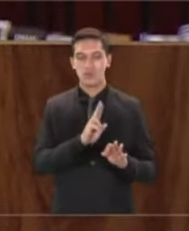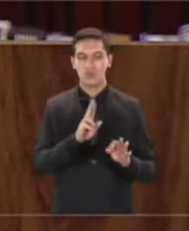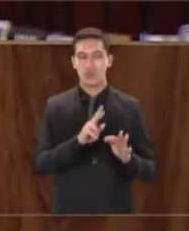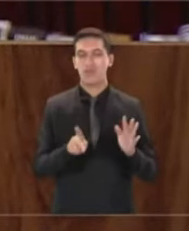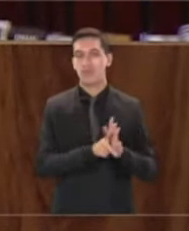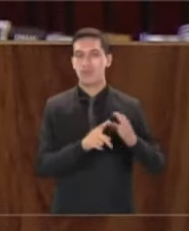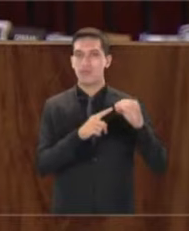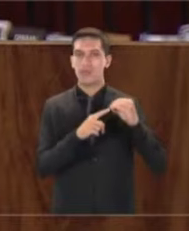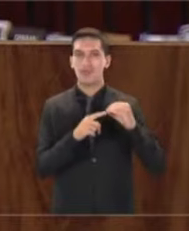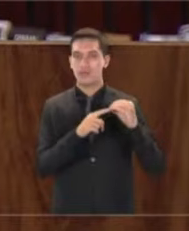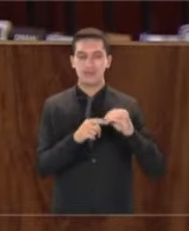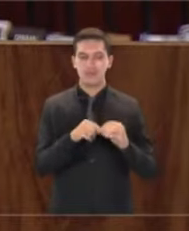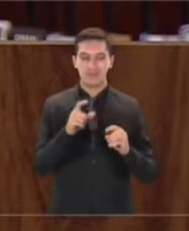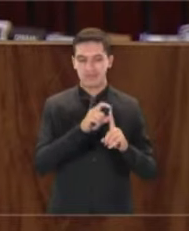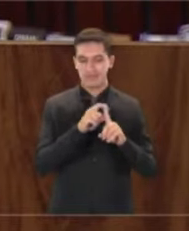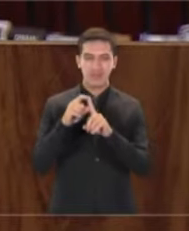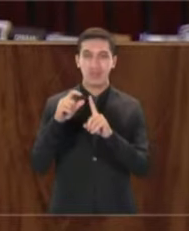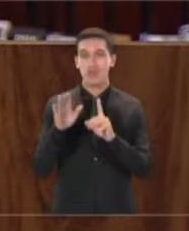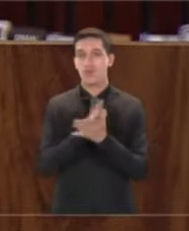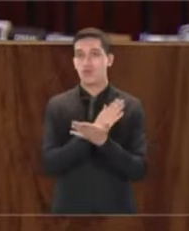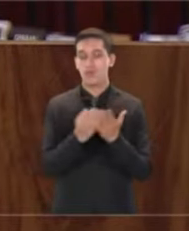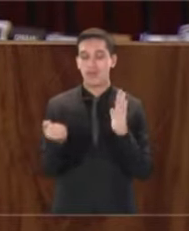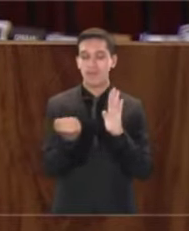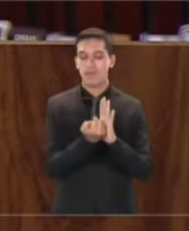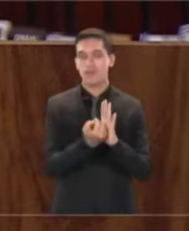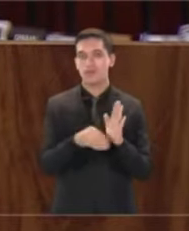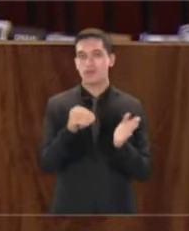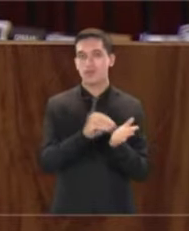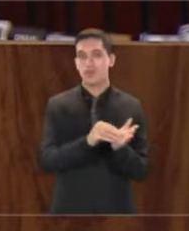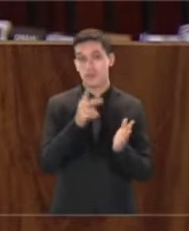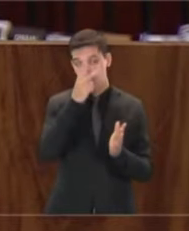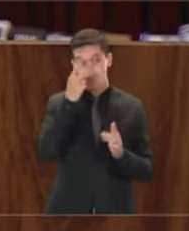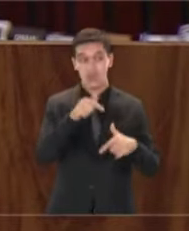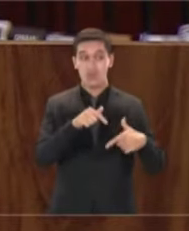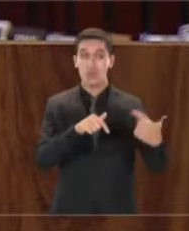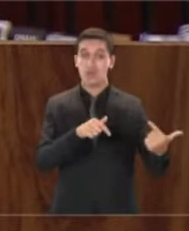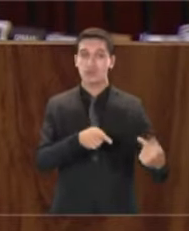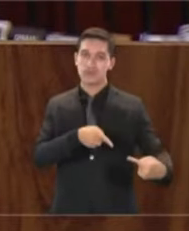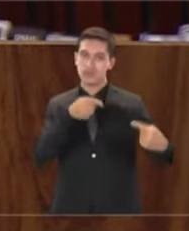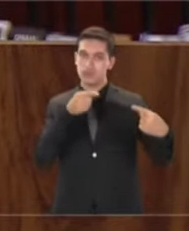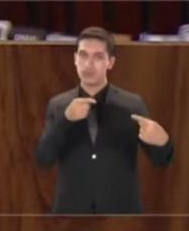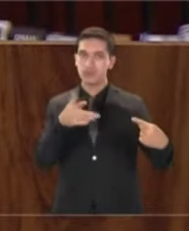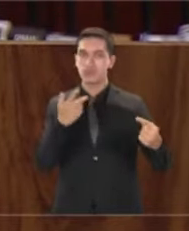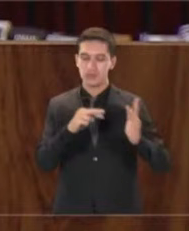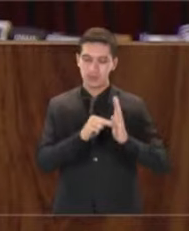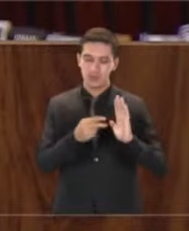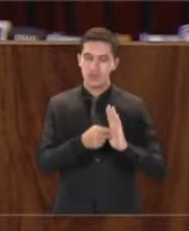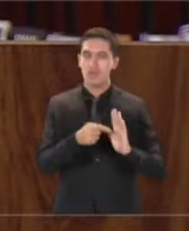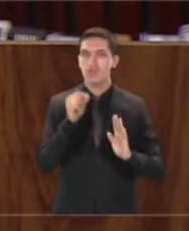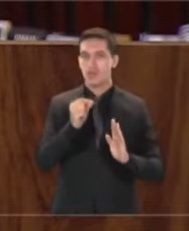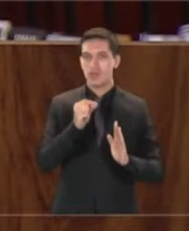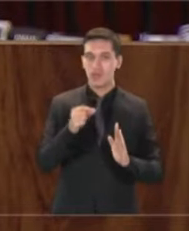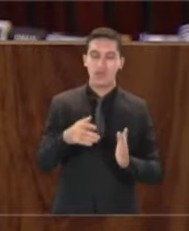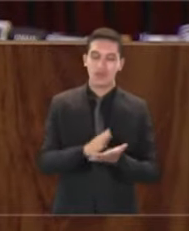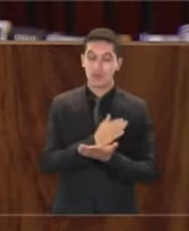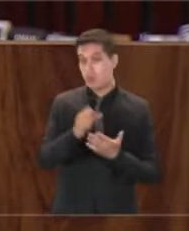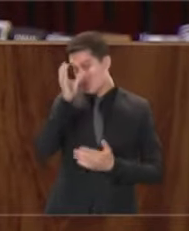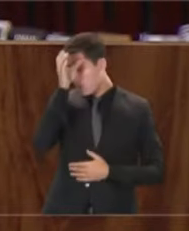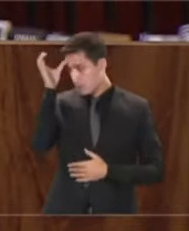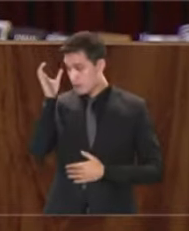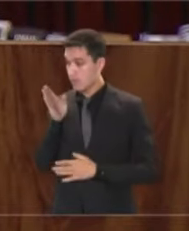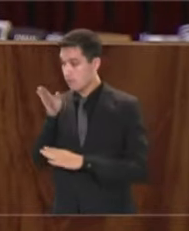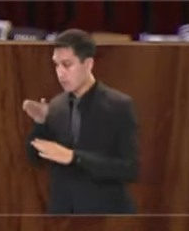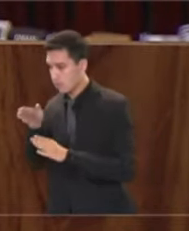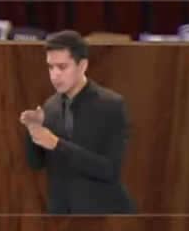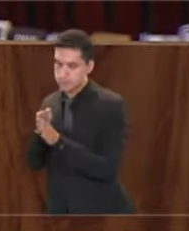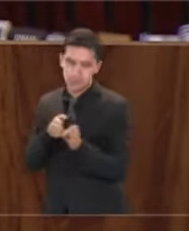em links patrocinados marcas registradas por um concorrente, configurando-se o desvio de clientela que